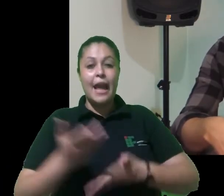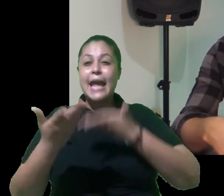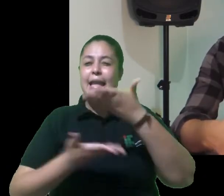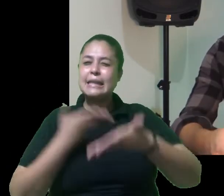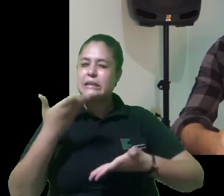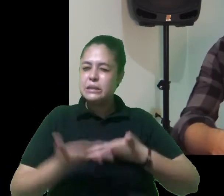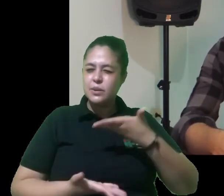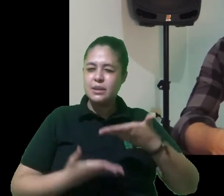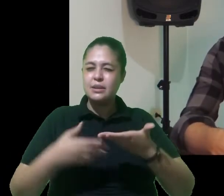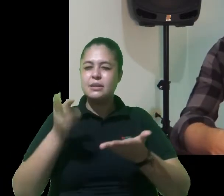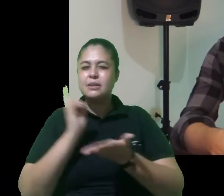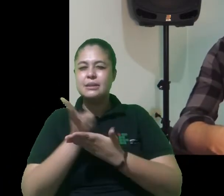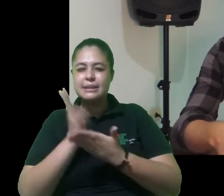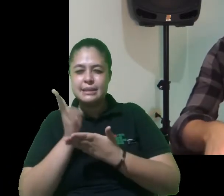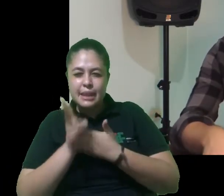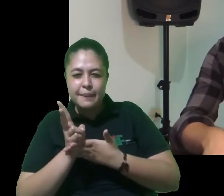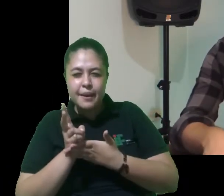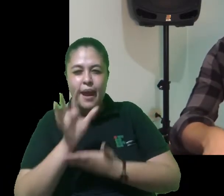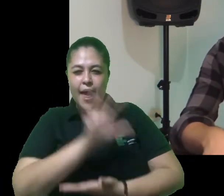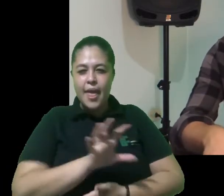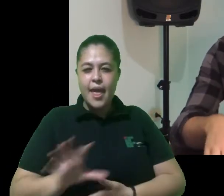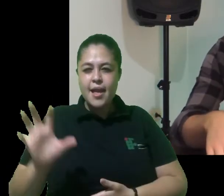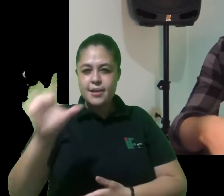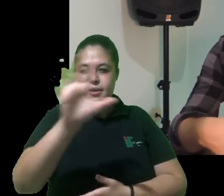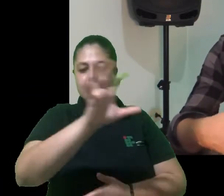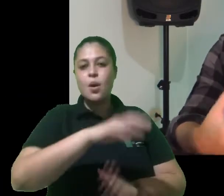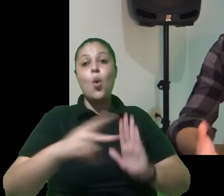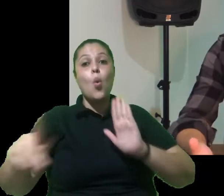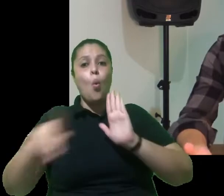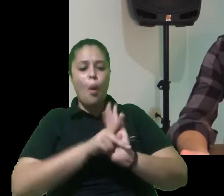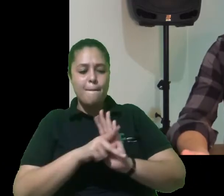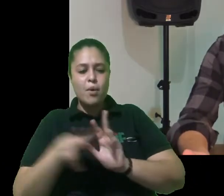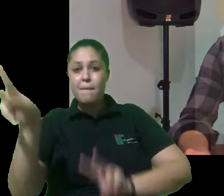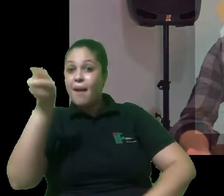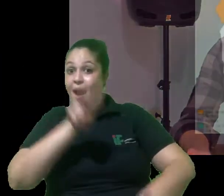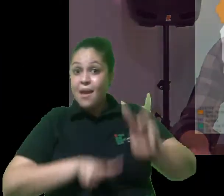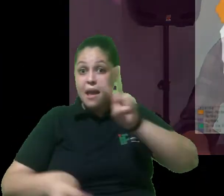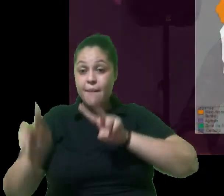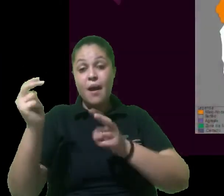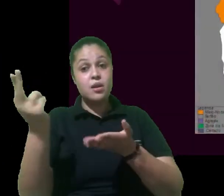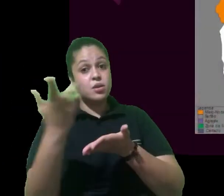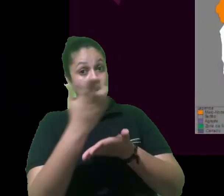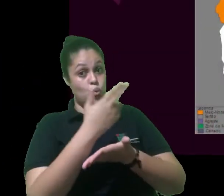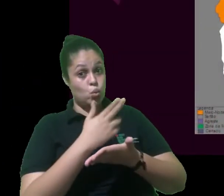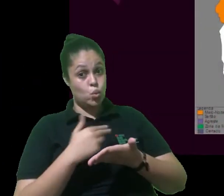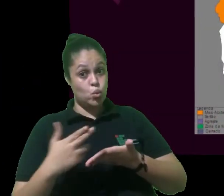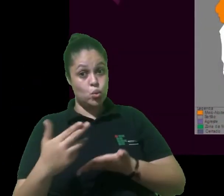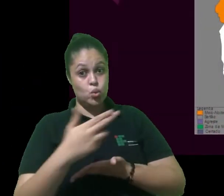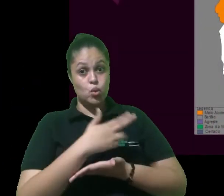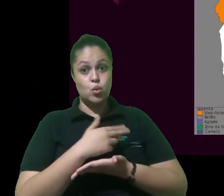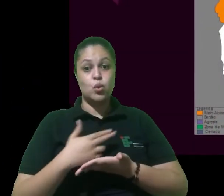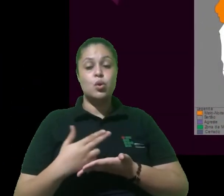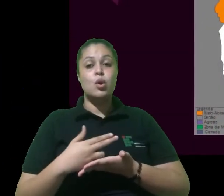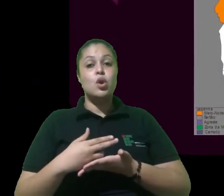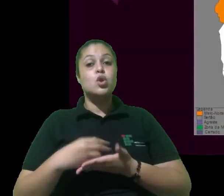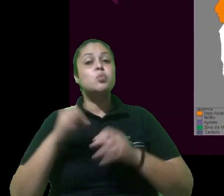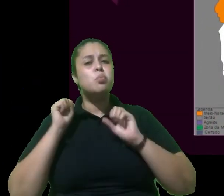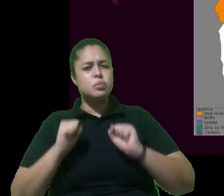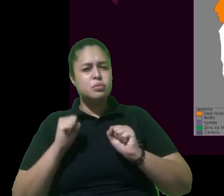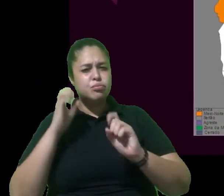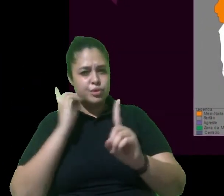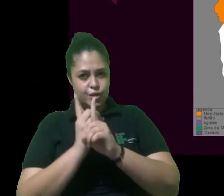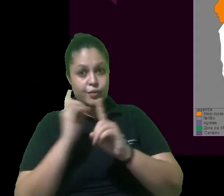acabamos relacionando muito região com a própria imagem cartográfica que nós